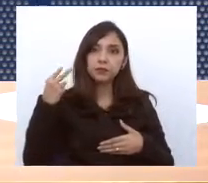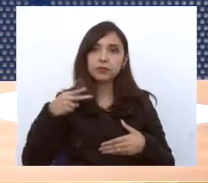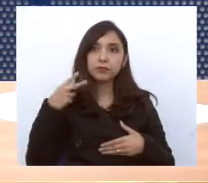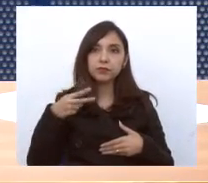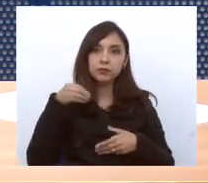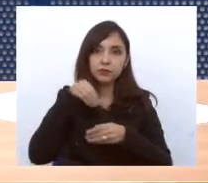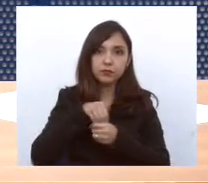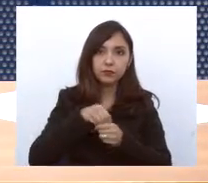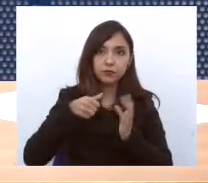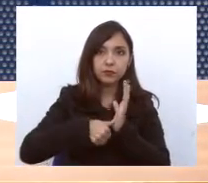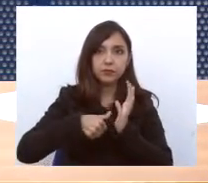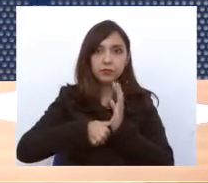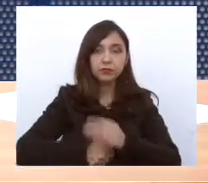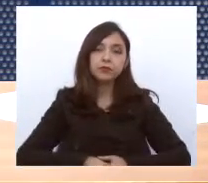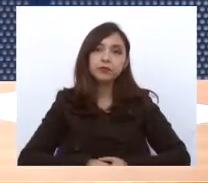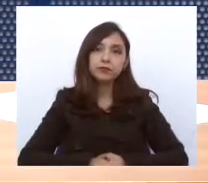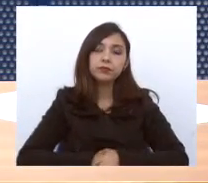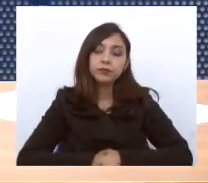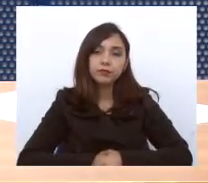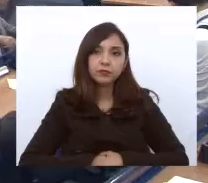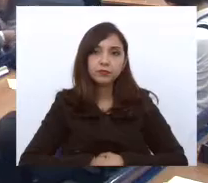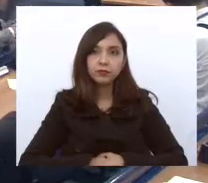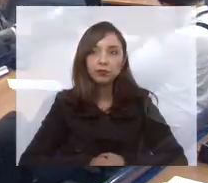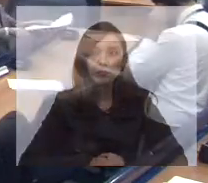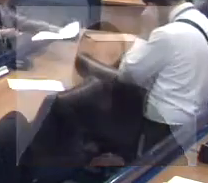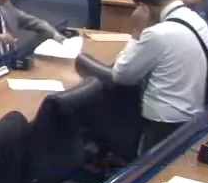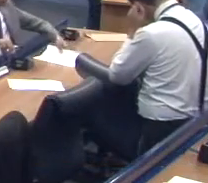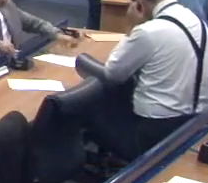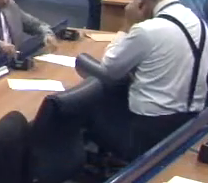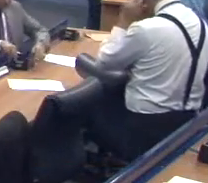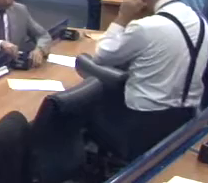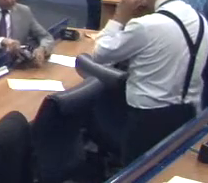utilizem os terminais para o voto eletrônico.